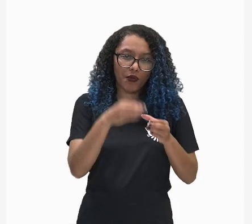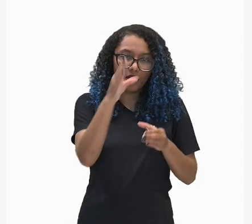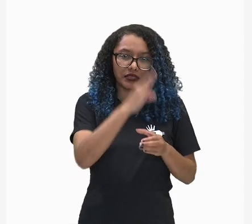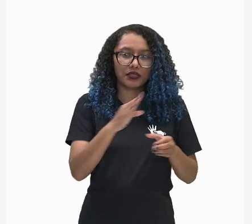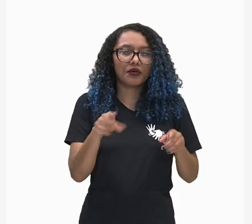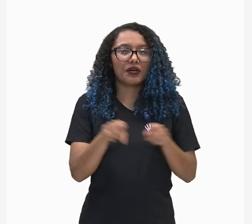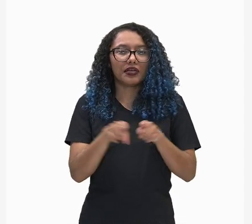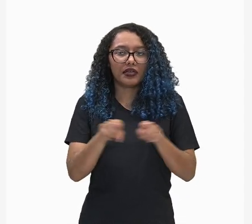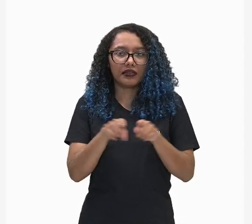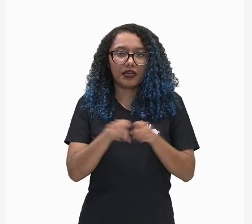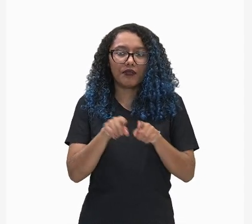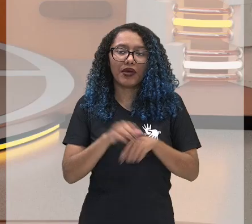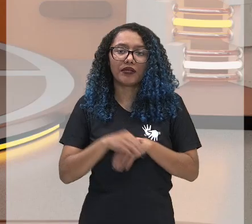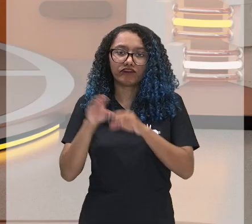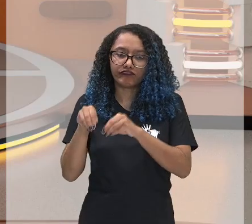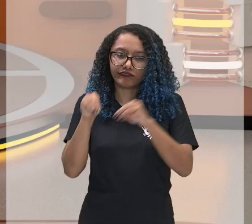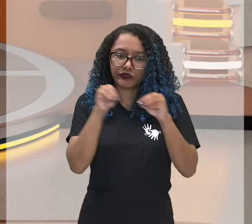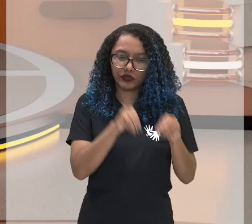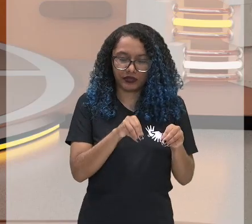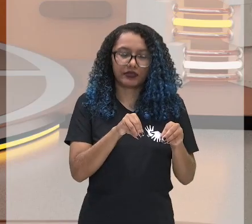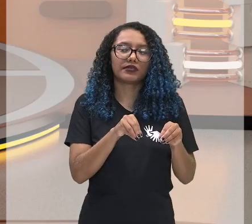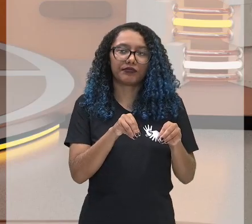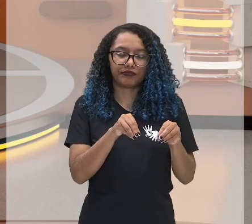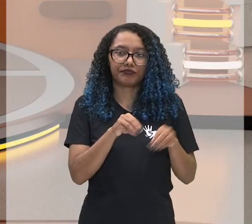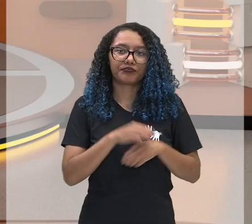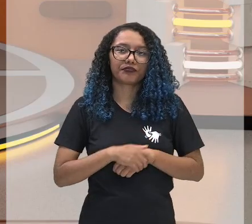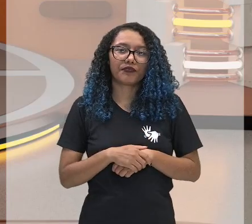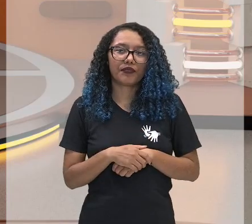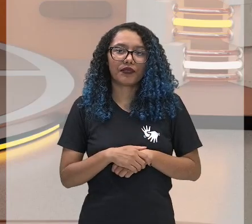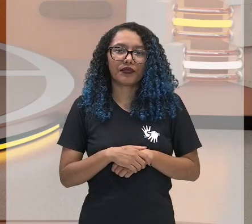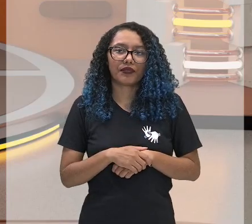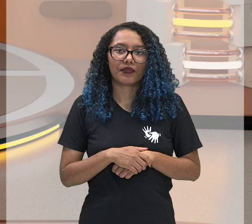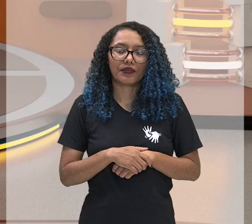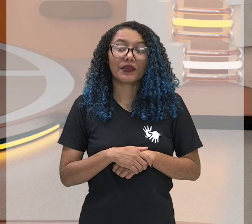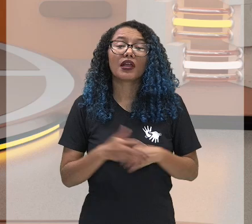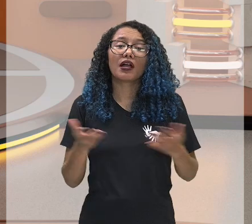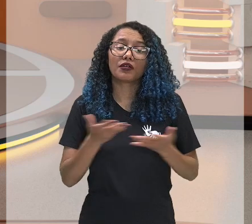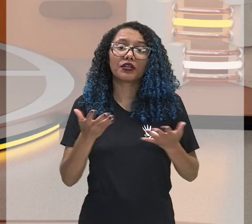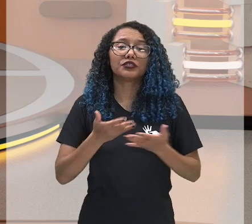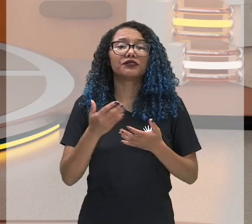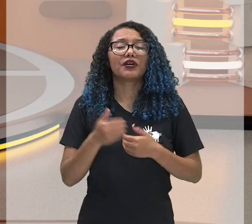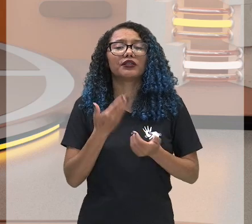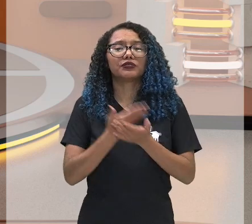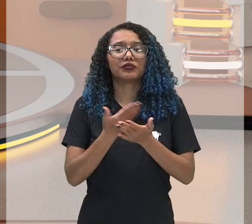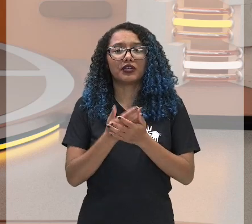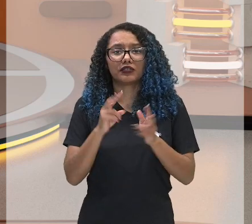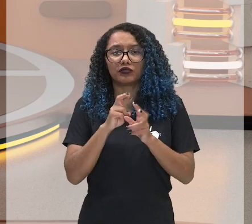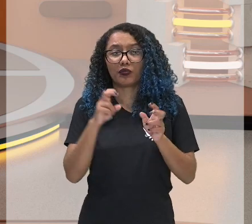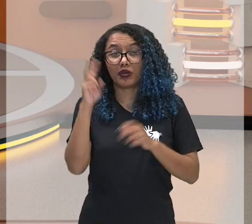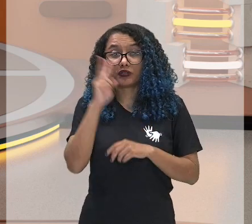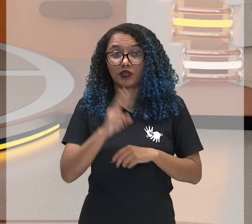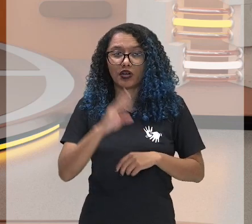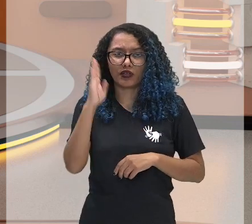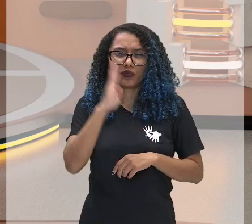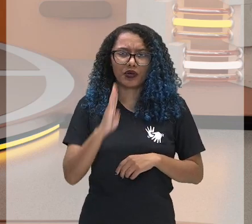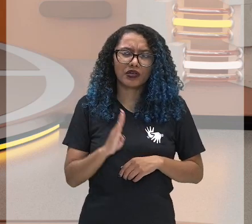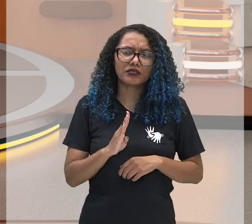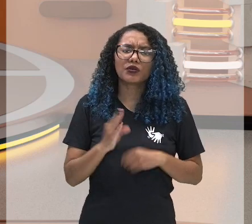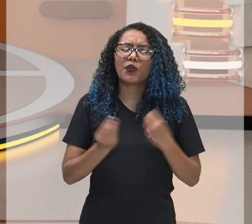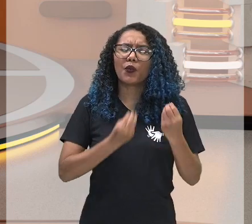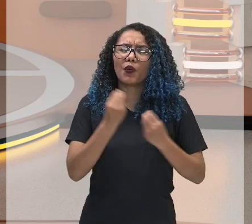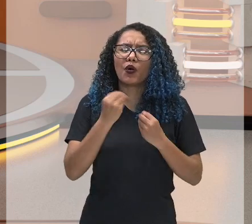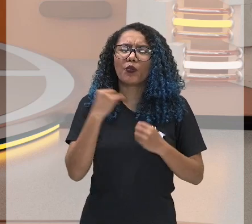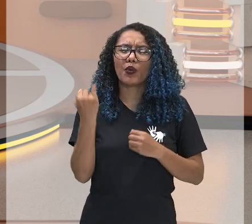interiorização da metrópole. Beleza, gente? A gente vai começar então a falar um pouquinho sobre a história do Brasil, a importância